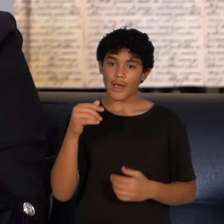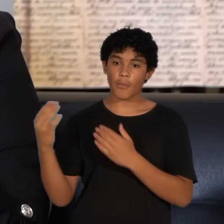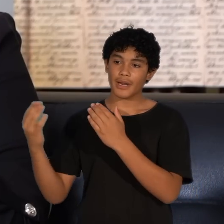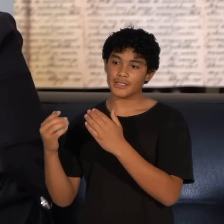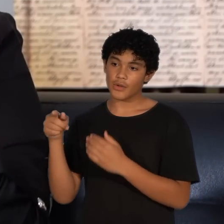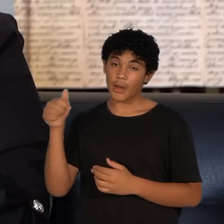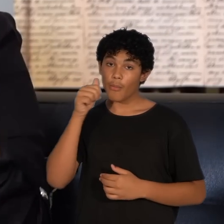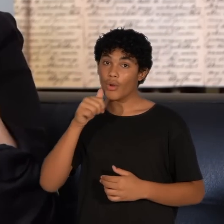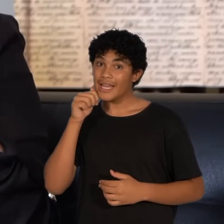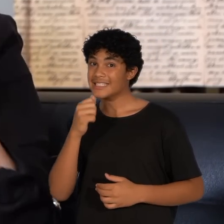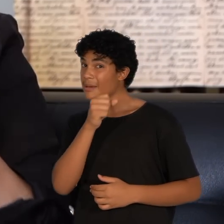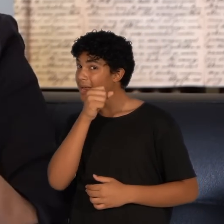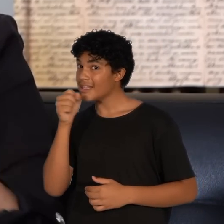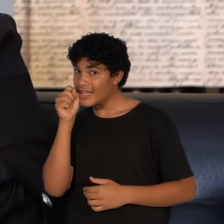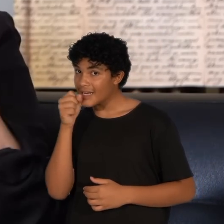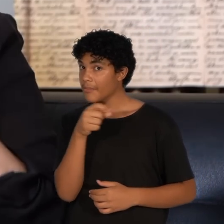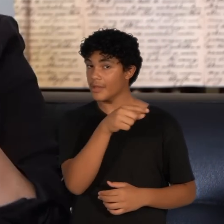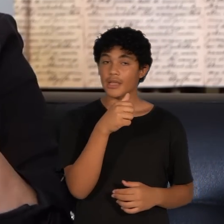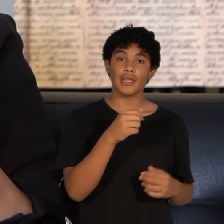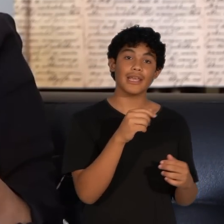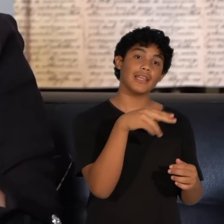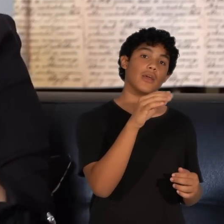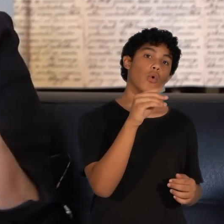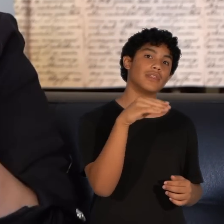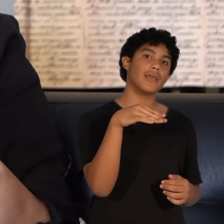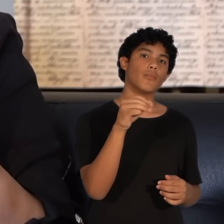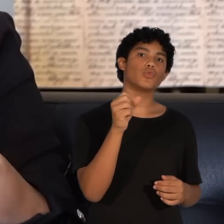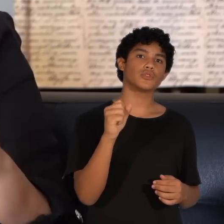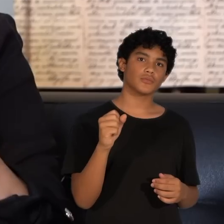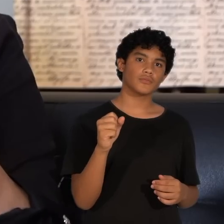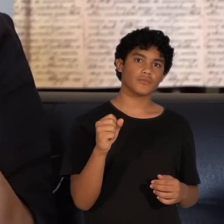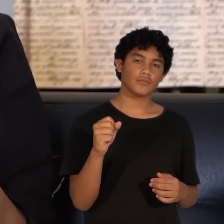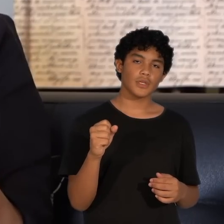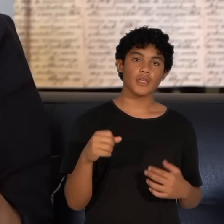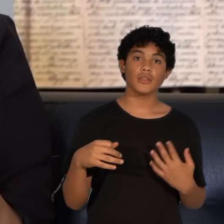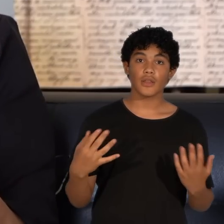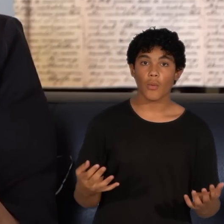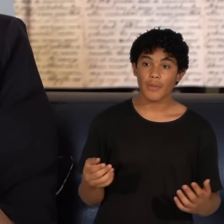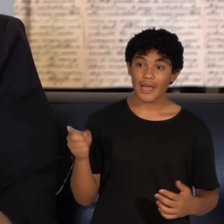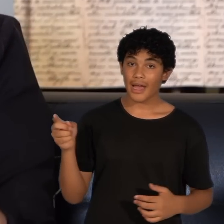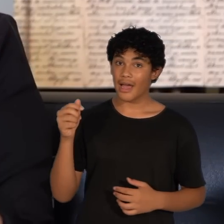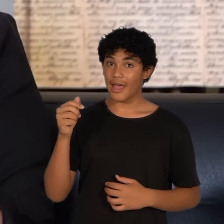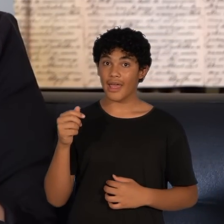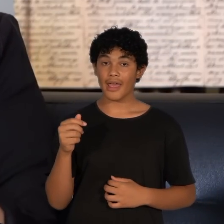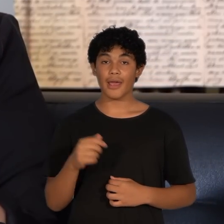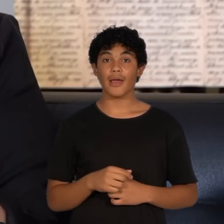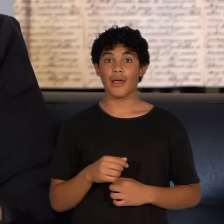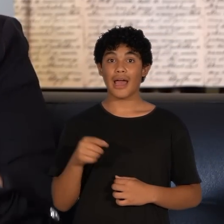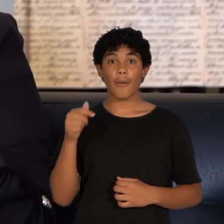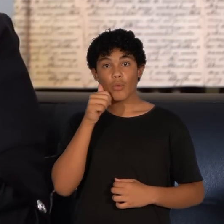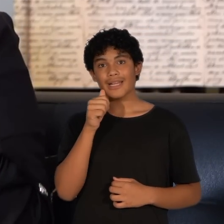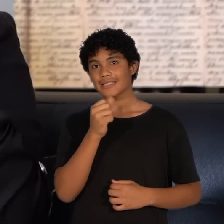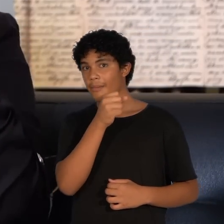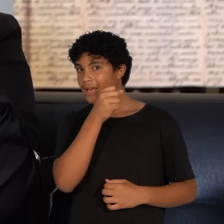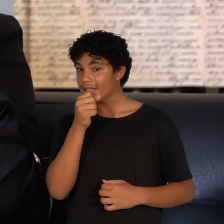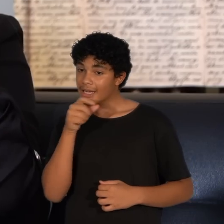A samaritana, contextos sociais, contextos demográficos, econômicos e emocionais diferentes. Então,